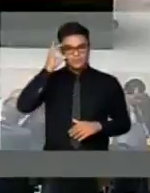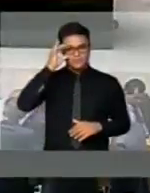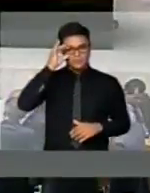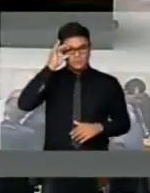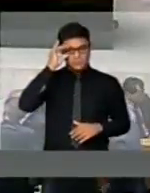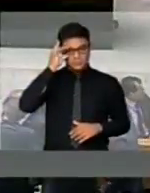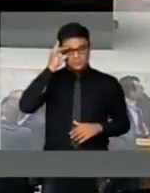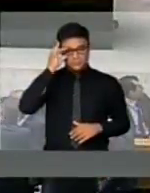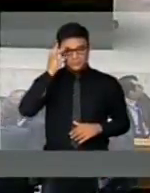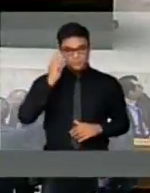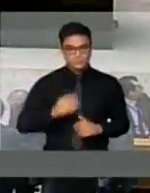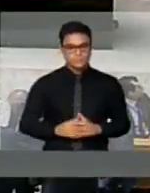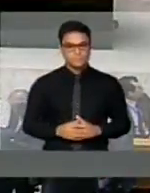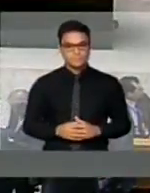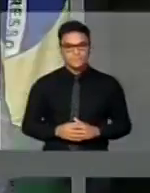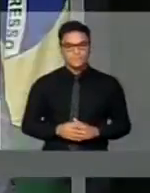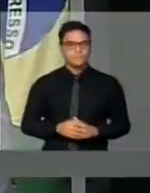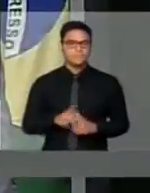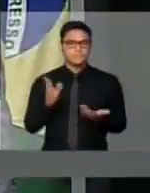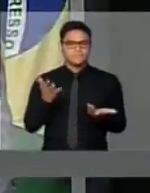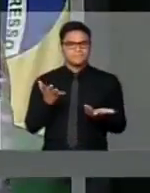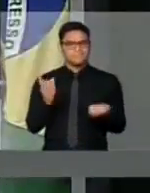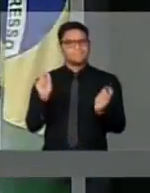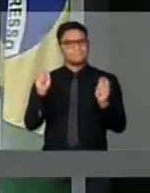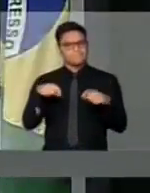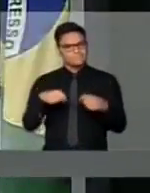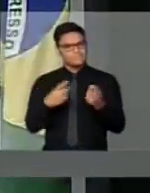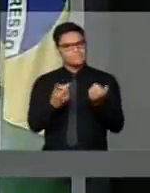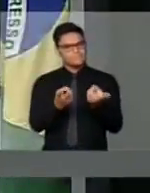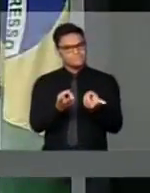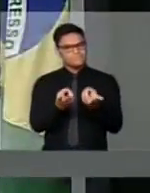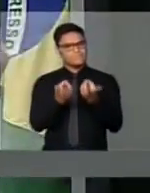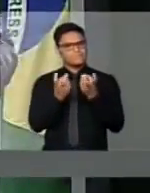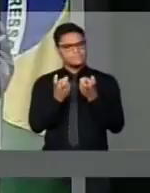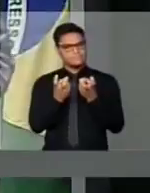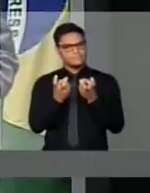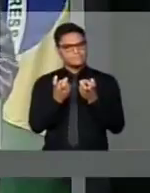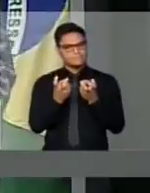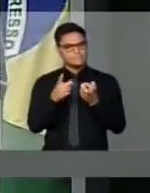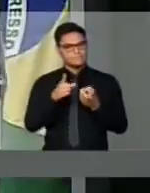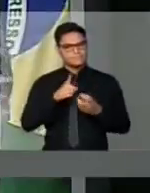problema técnico. É evidente que há uma...